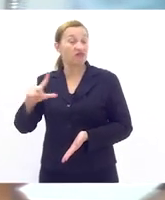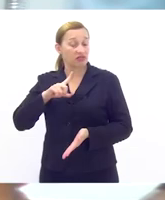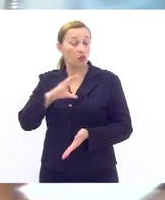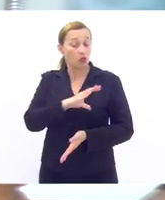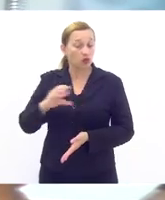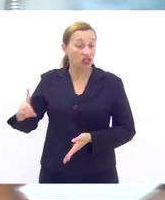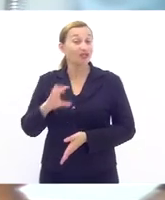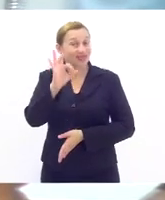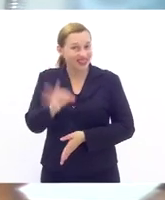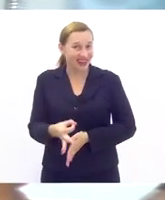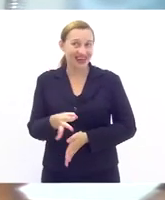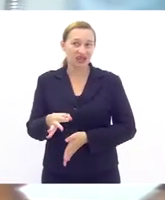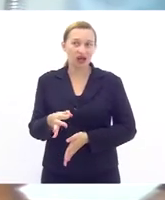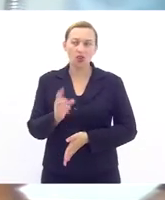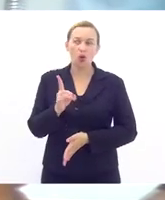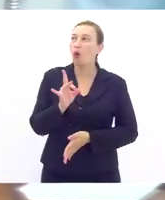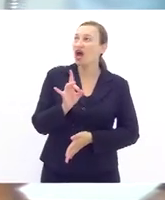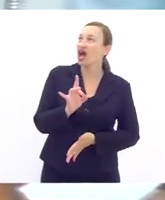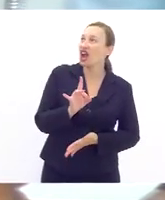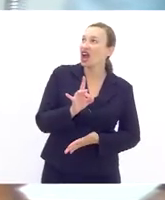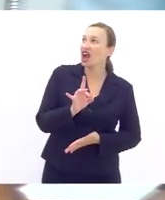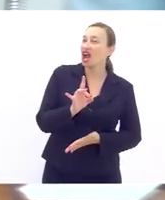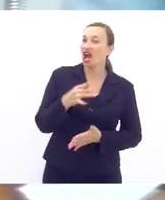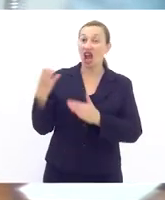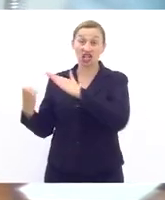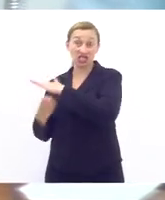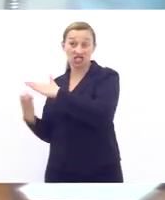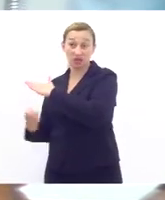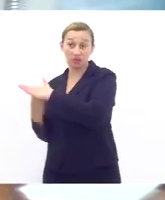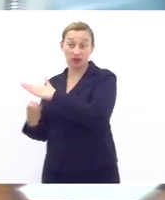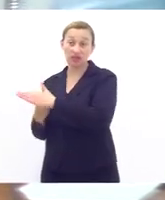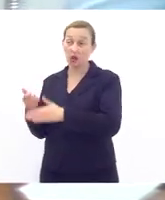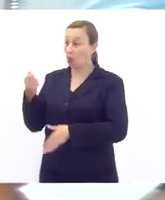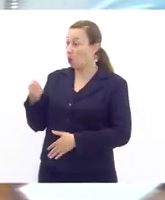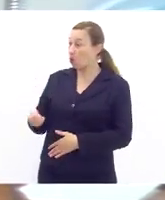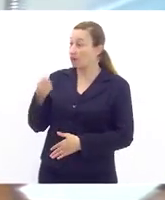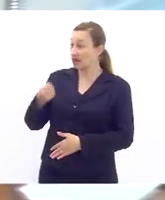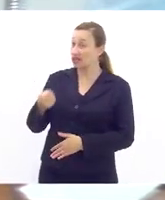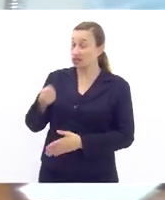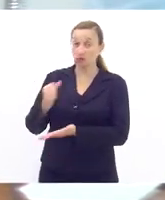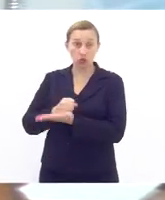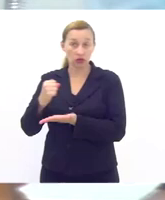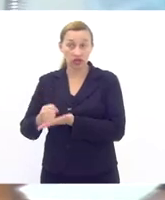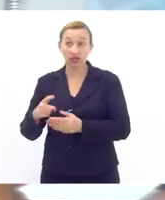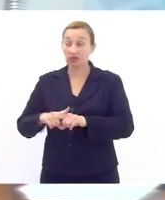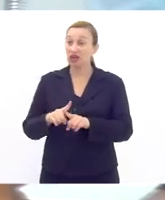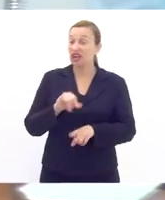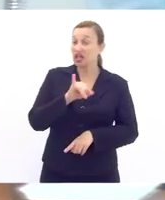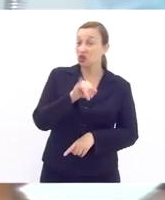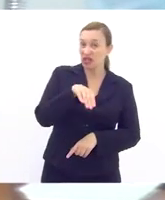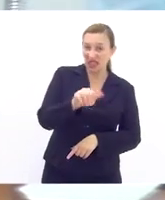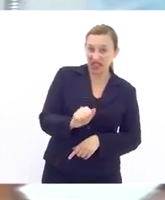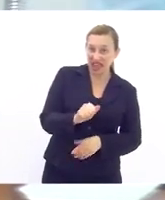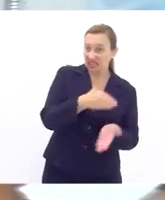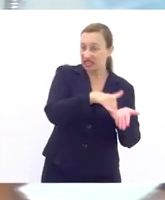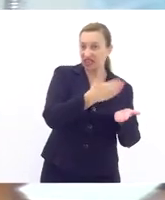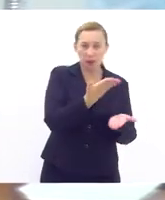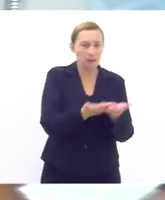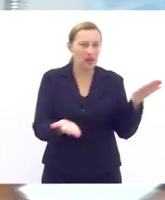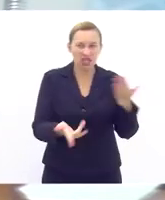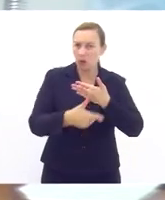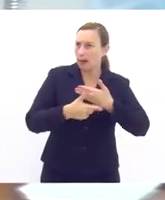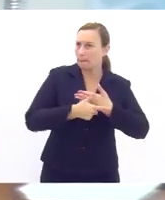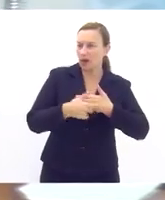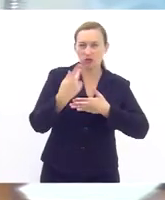ou seja não é pelo fato das concessionárias terem obrigações contratuais que o Enéas secretaria vão perder o seu papel